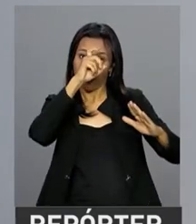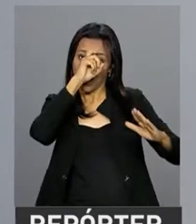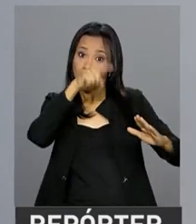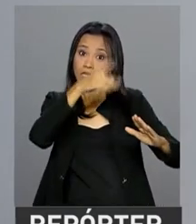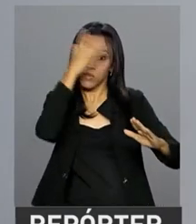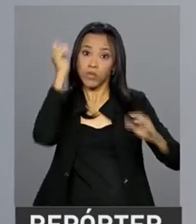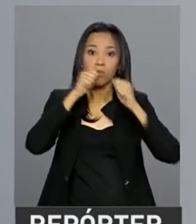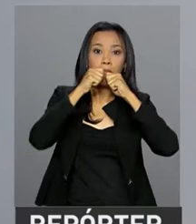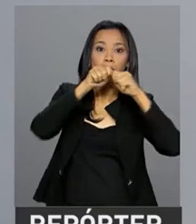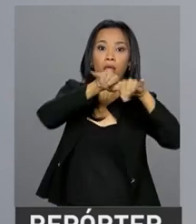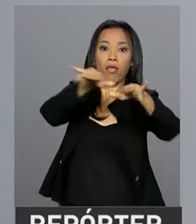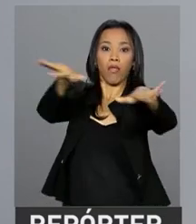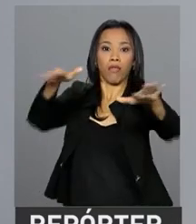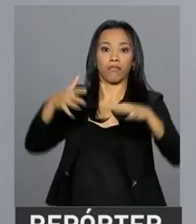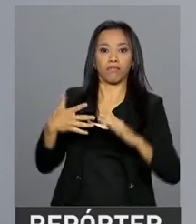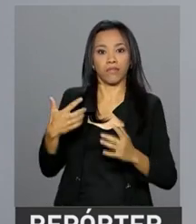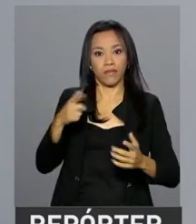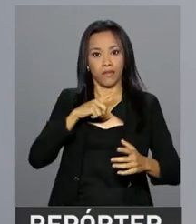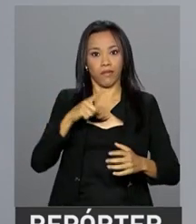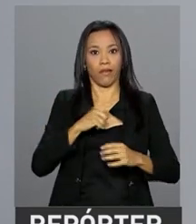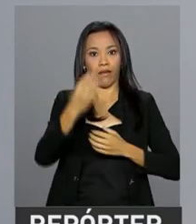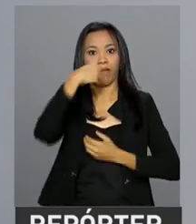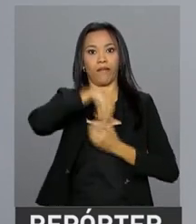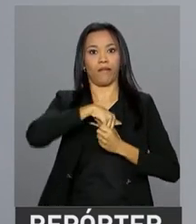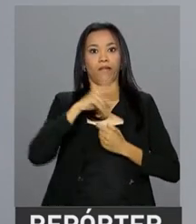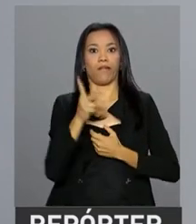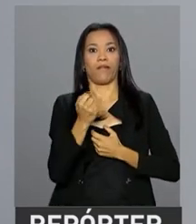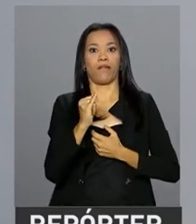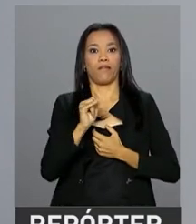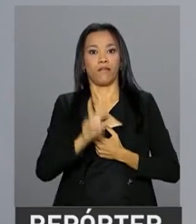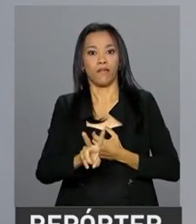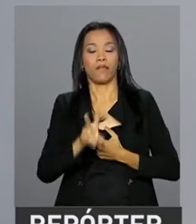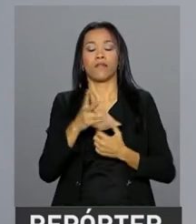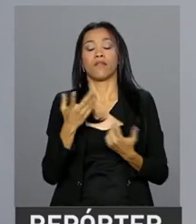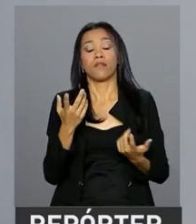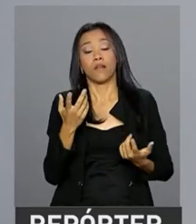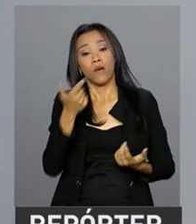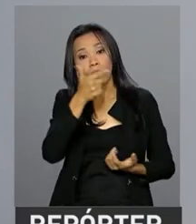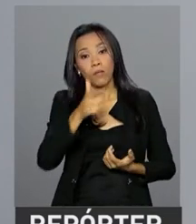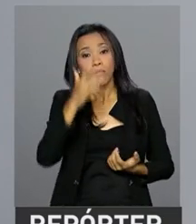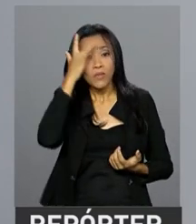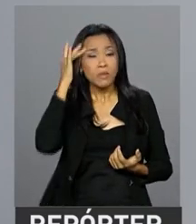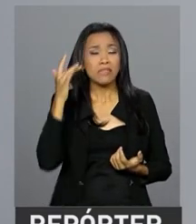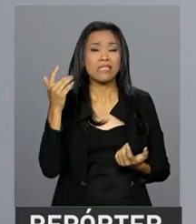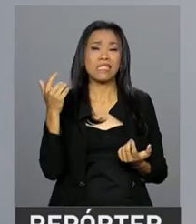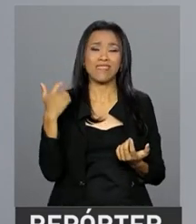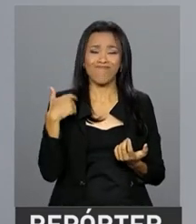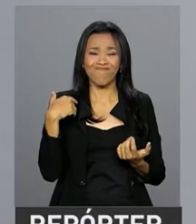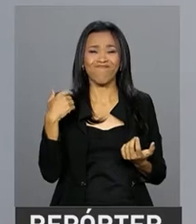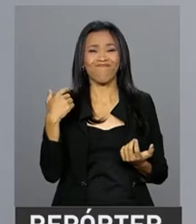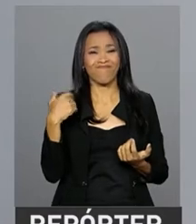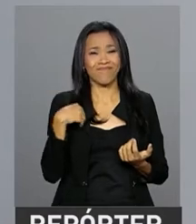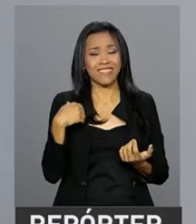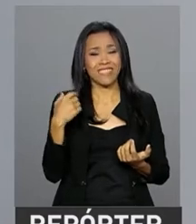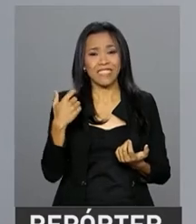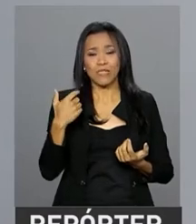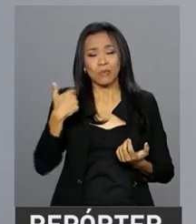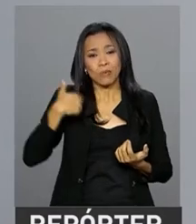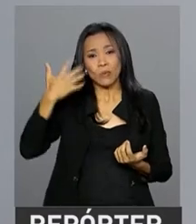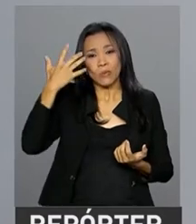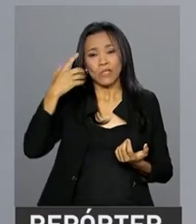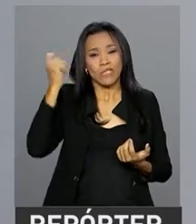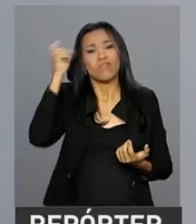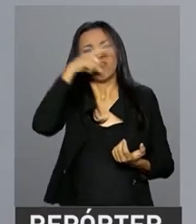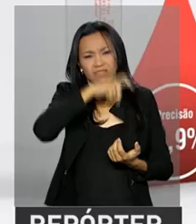confidencialidade pessoas que têm dificuldade mesmo de buscar o serviço porto a